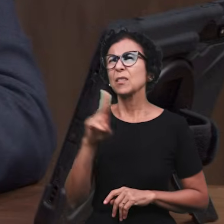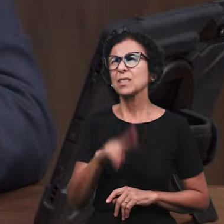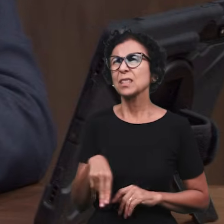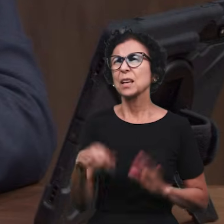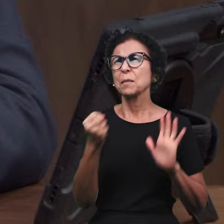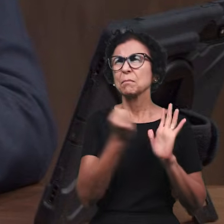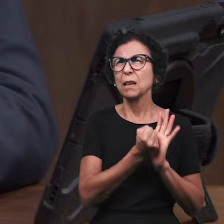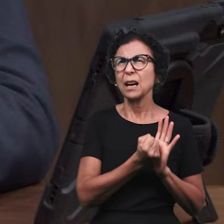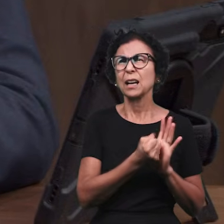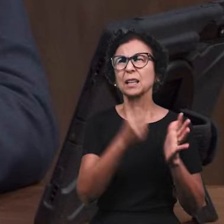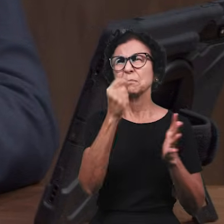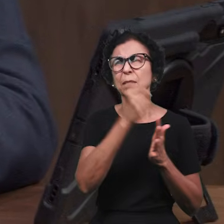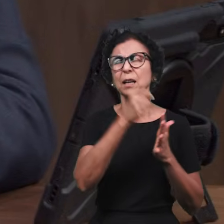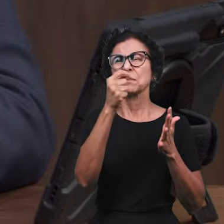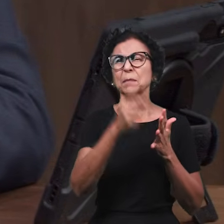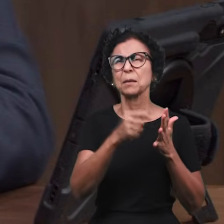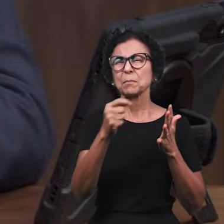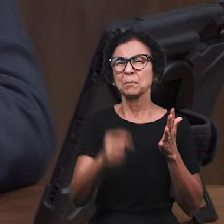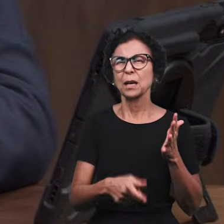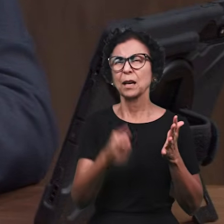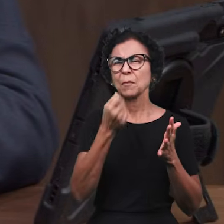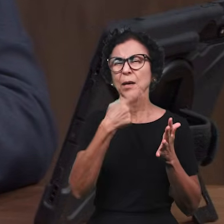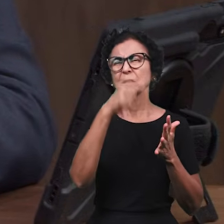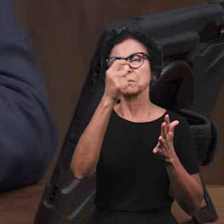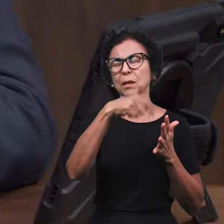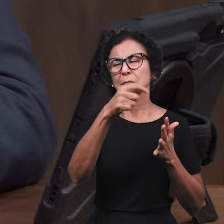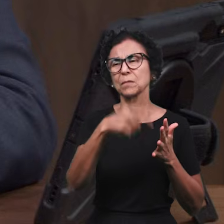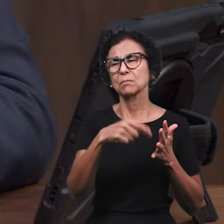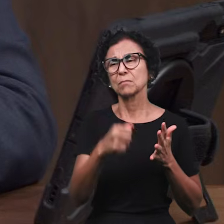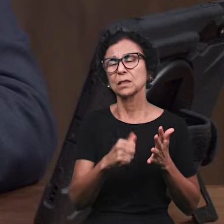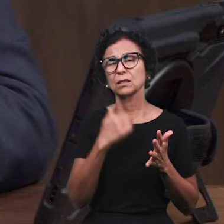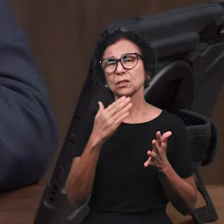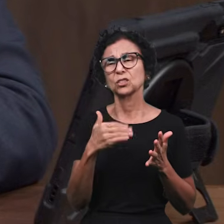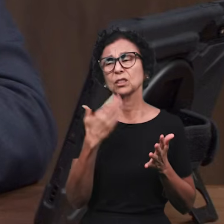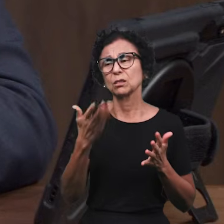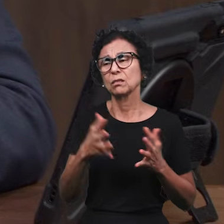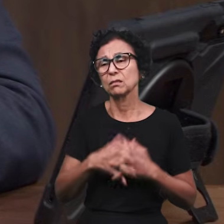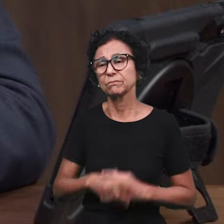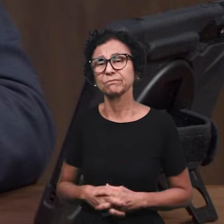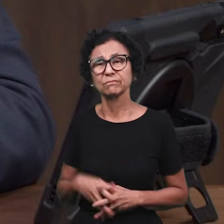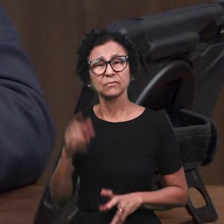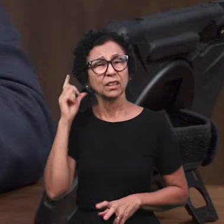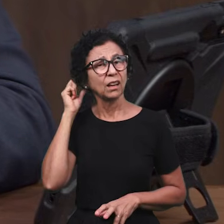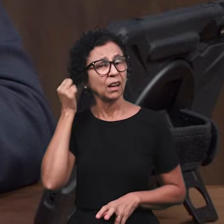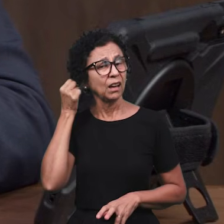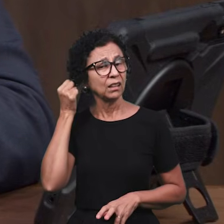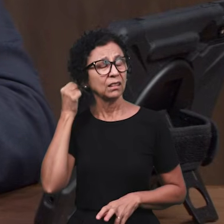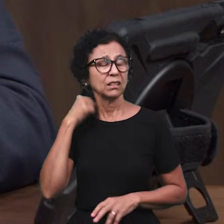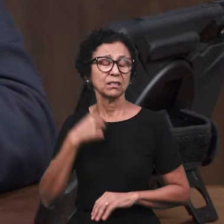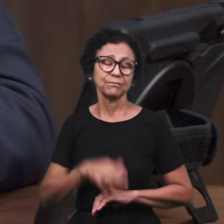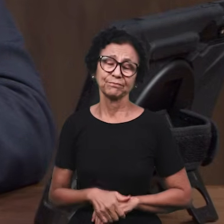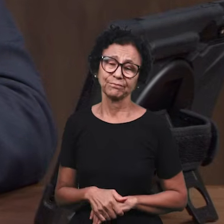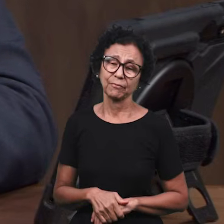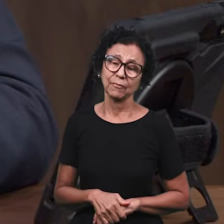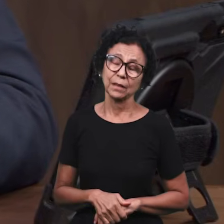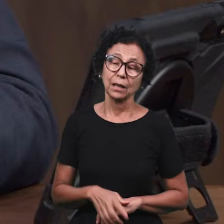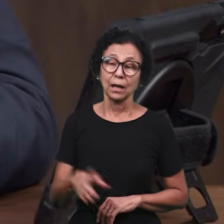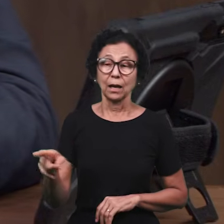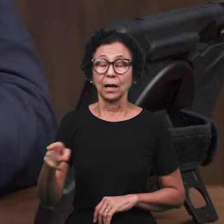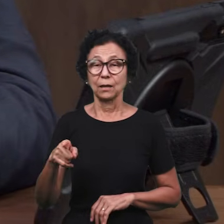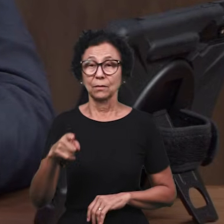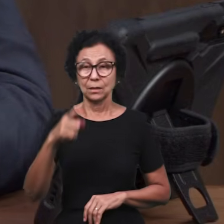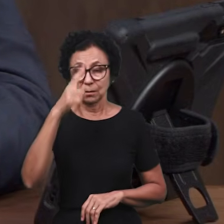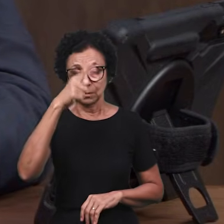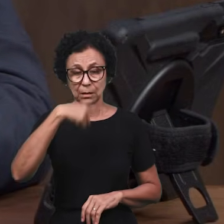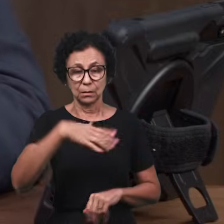marca tal, remédio tal, e não resolveu. E aí você manda para o especialista e o especialista fala assim, mas